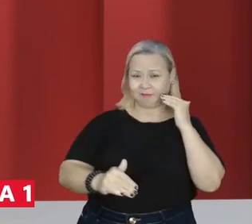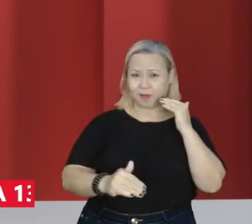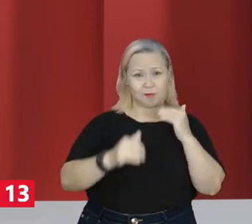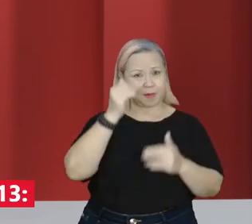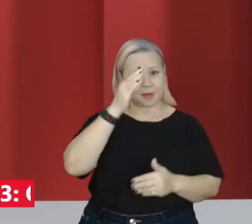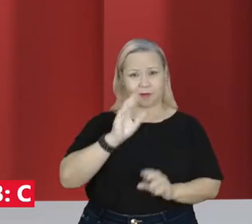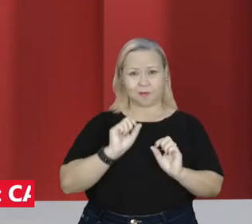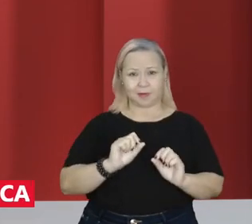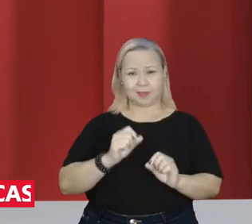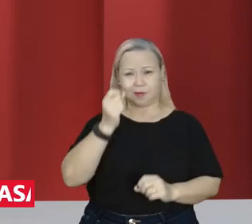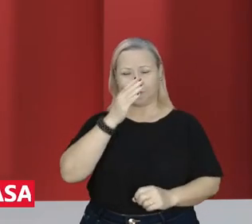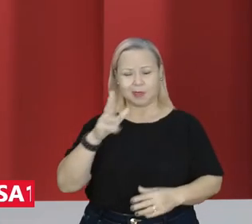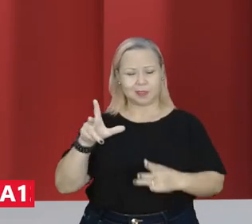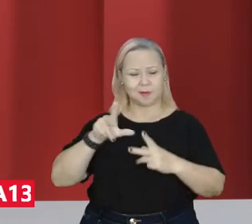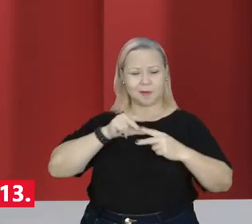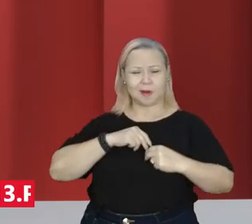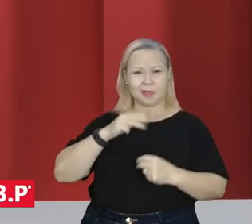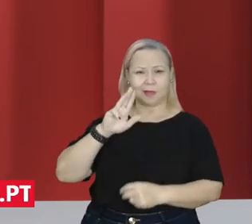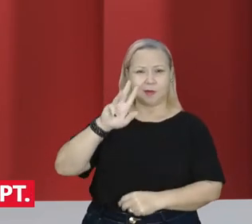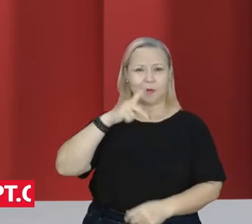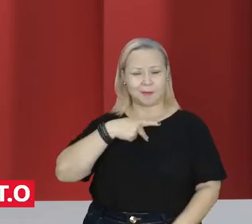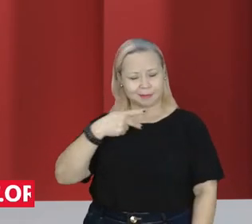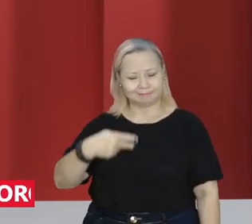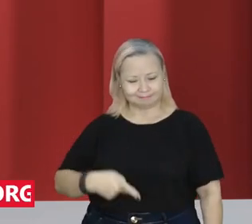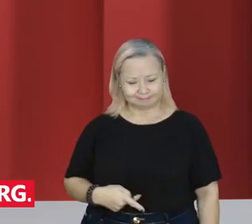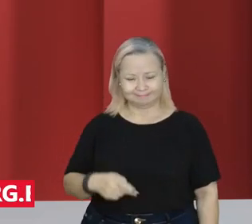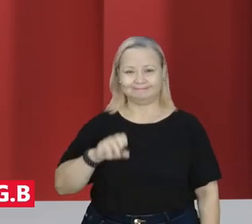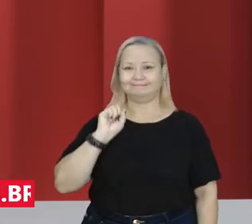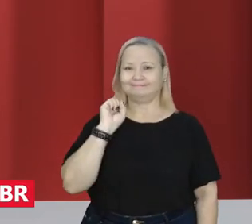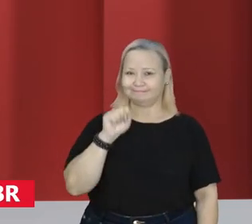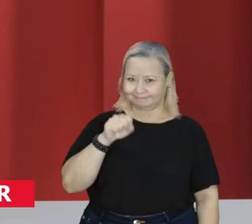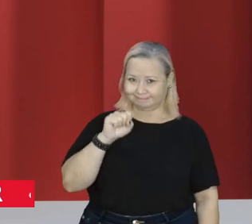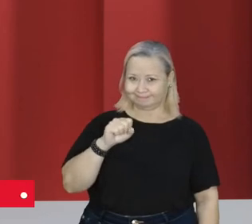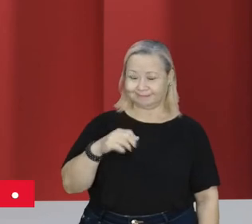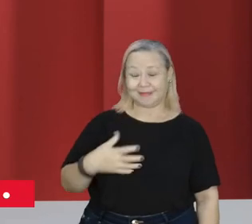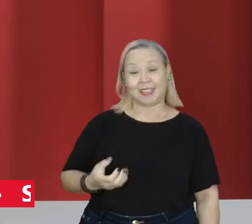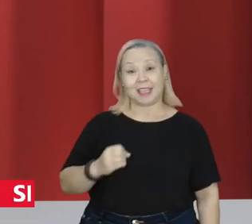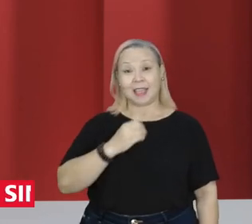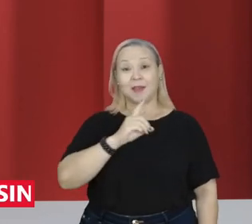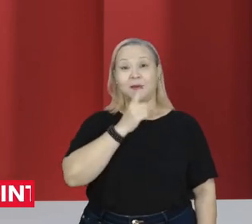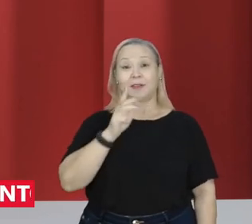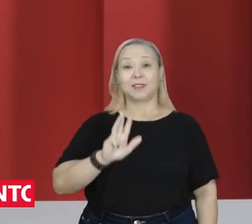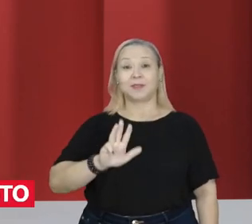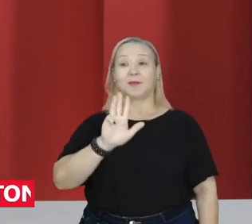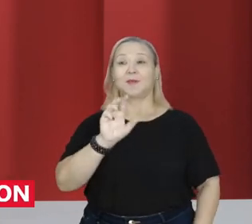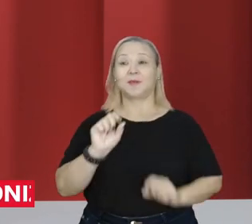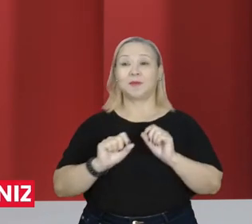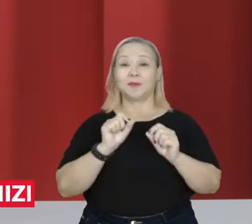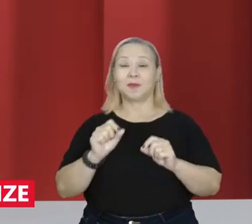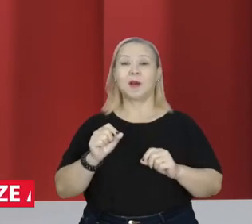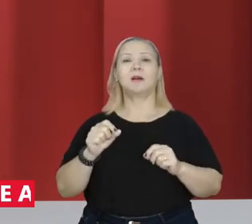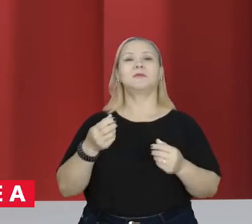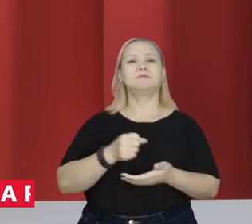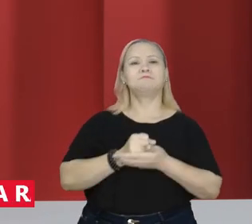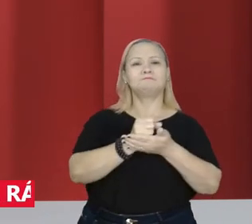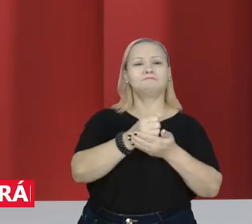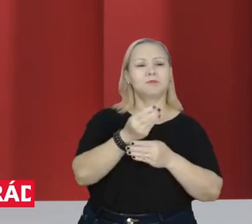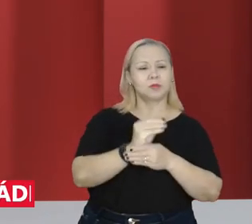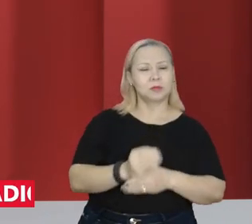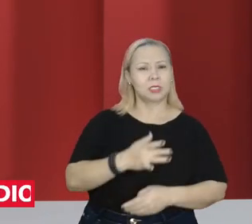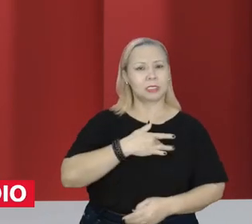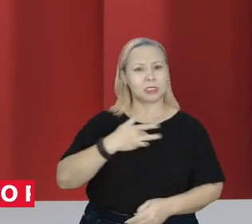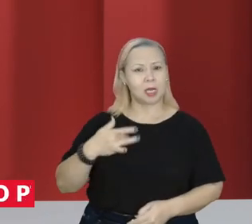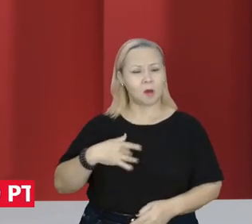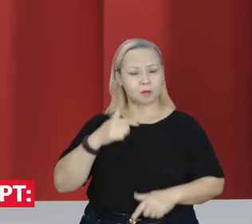grande, o Brasil merece Lula presidente. Bom dia, tô com Lula porque ele vai abençoar, vai melhorar a saúde, o trabalho e o